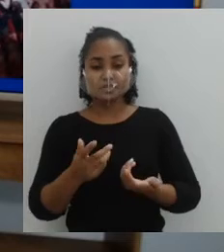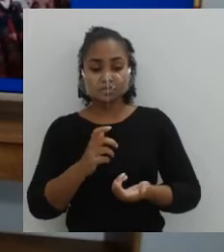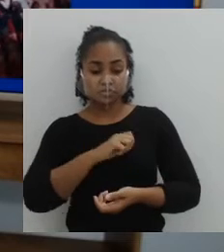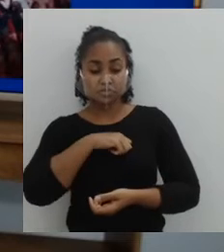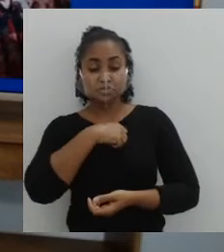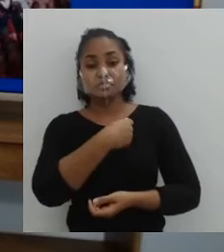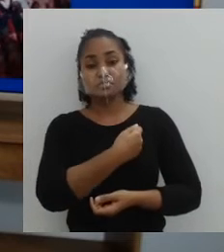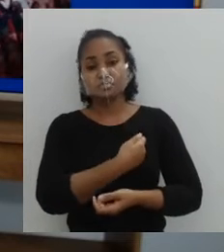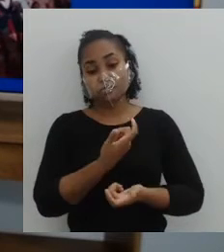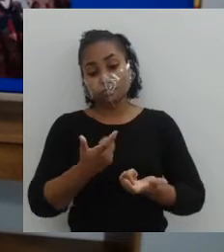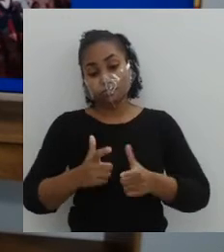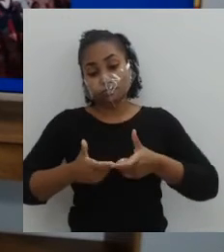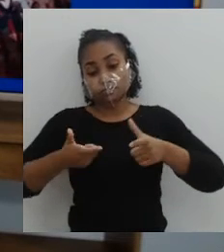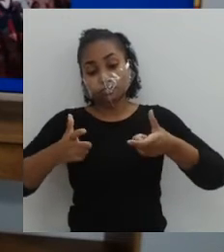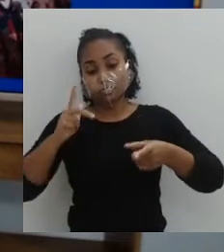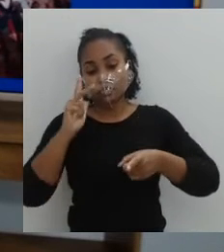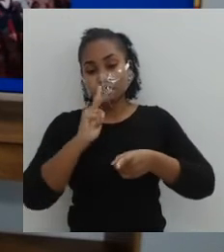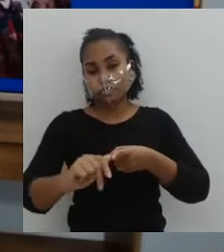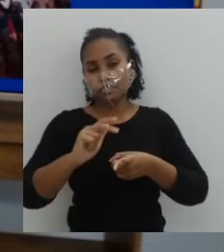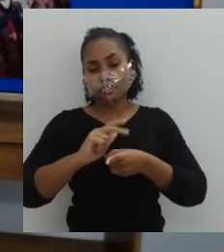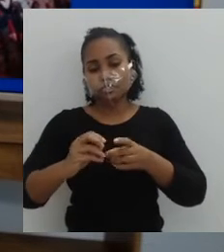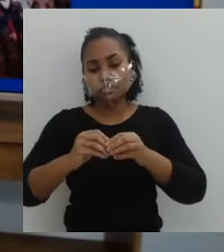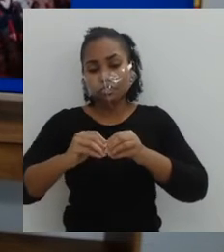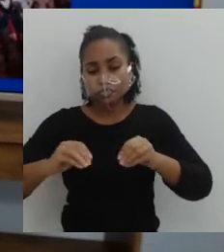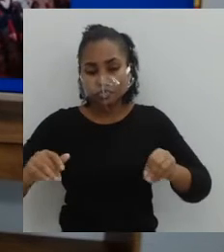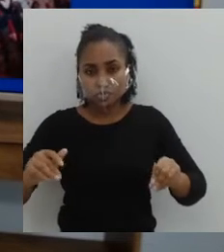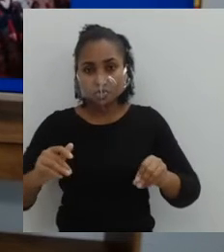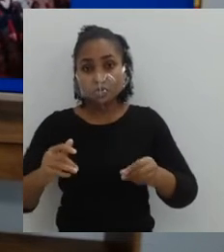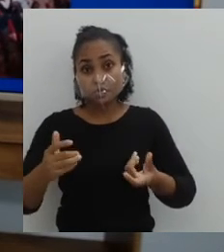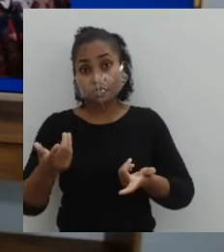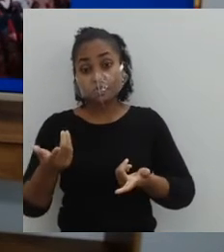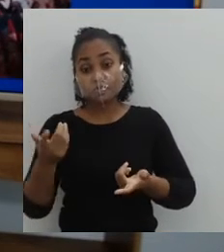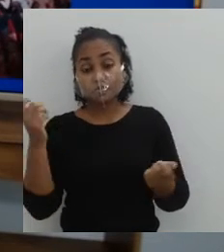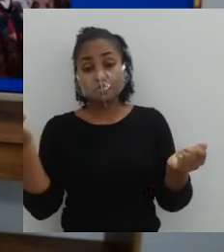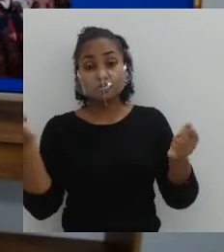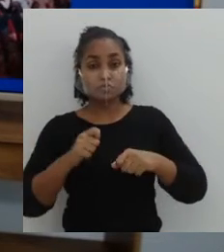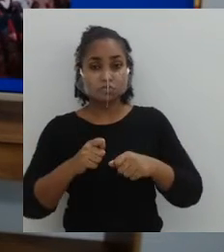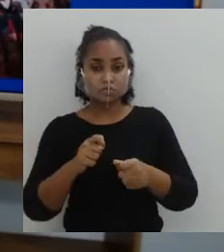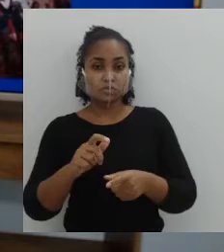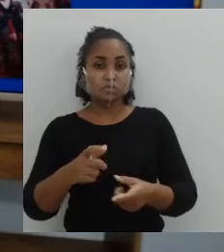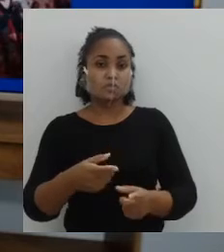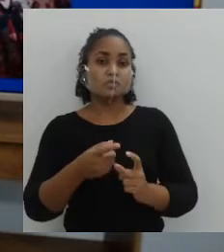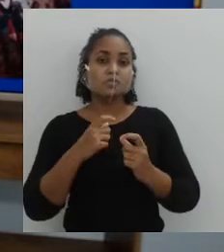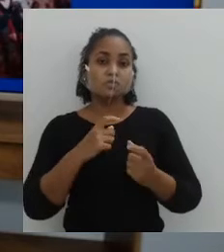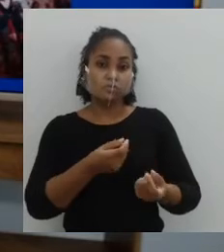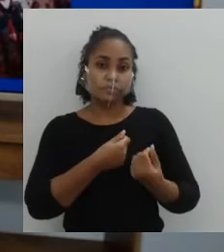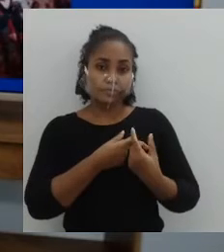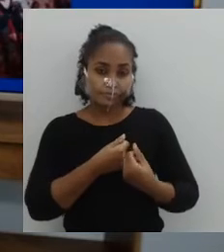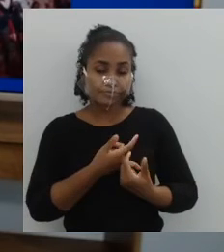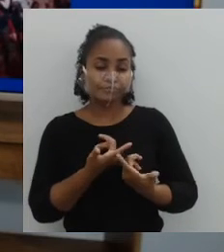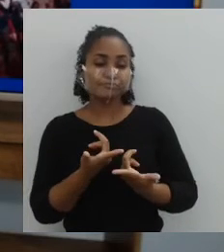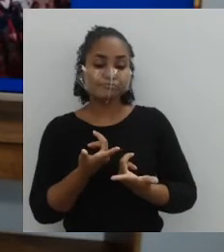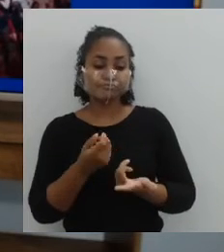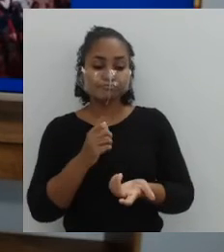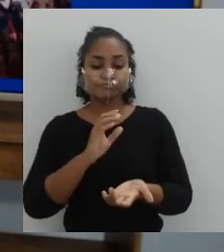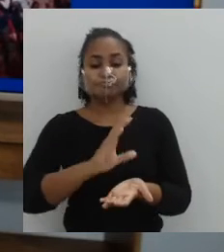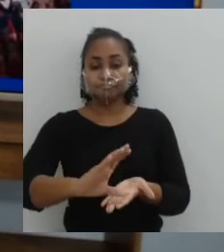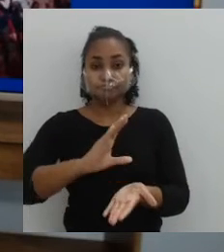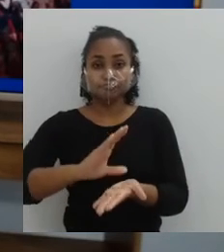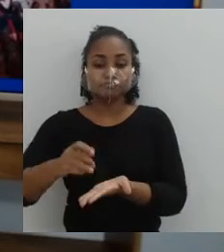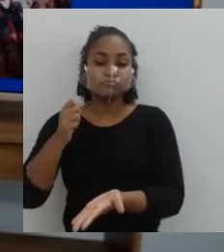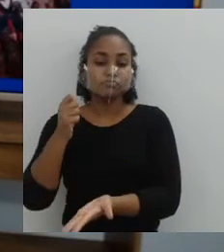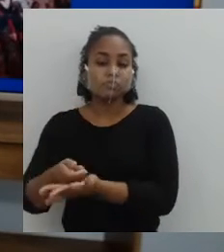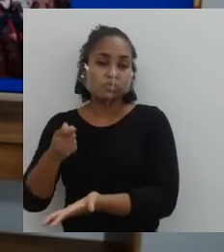aumenta a conquista de território, a Espanha aumenta os seus lucros através da cobrança de impostos,